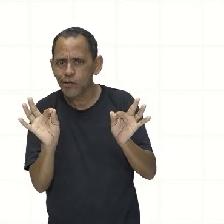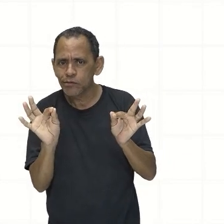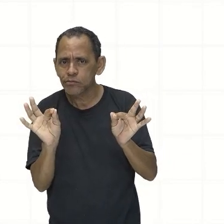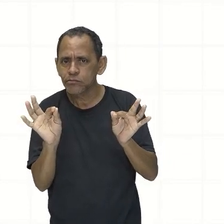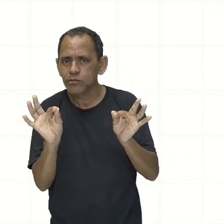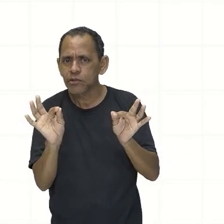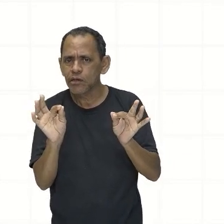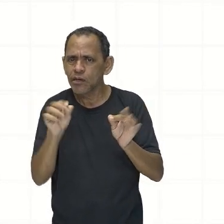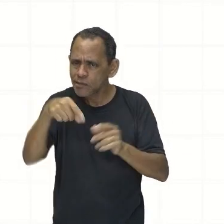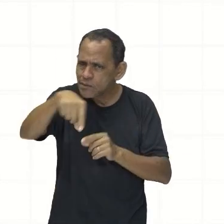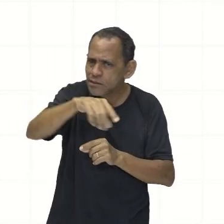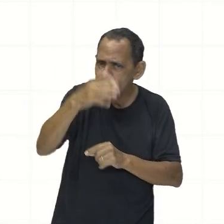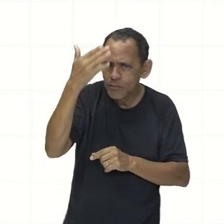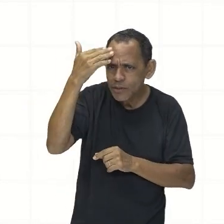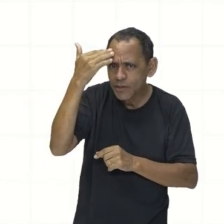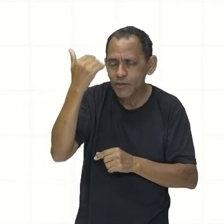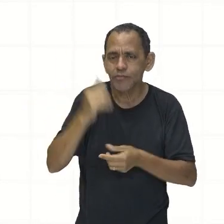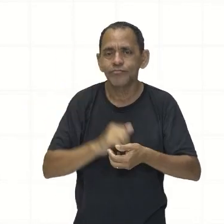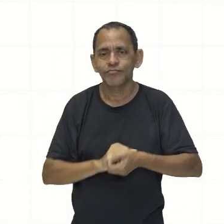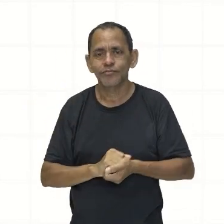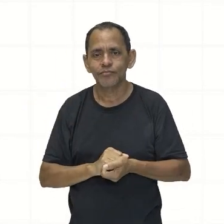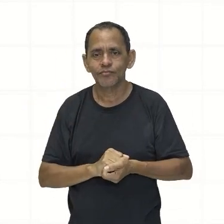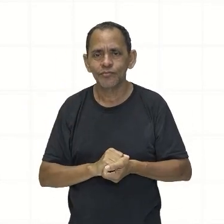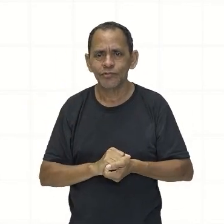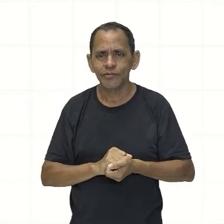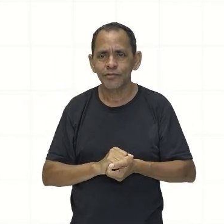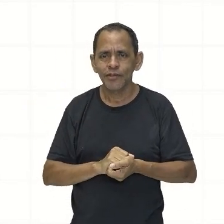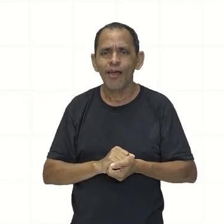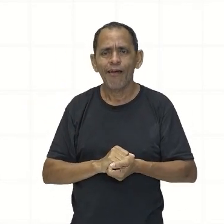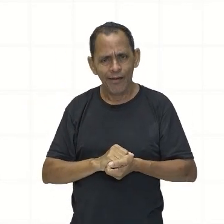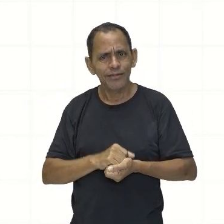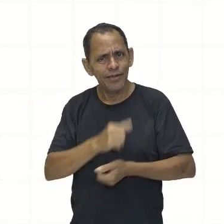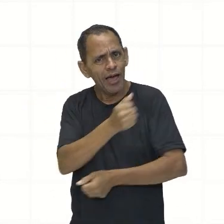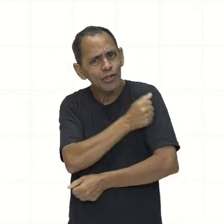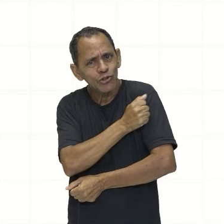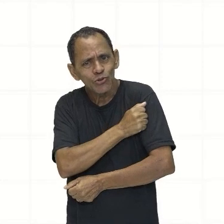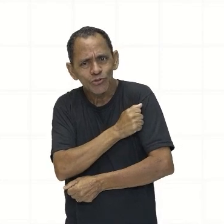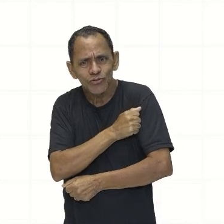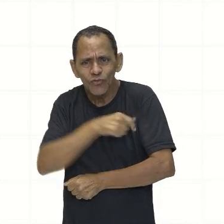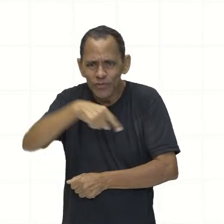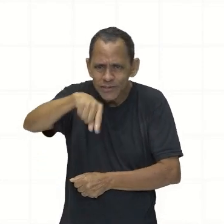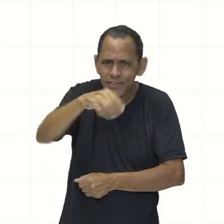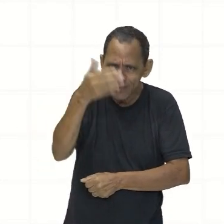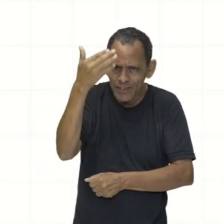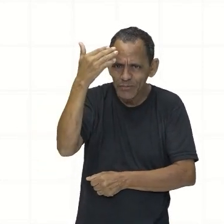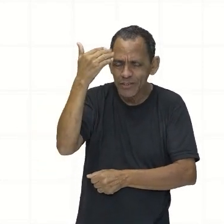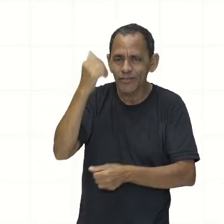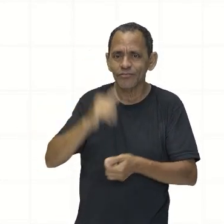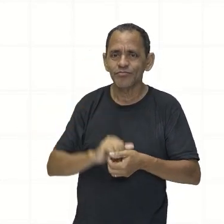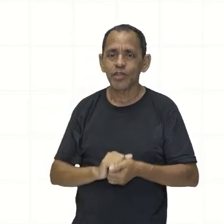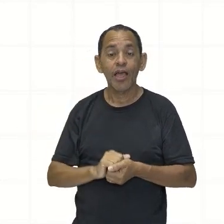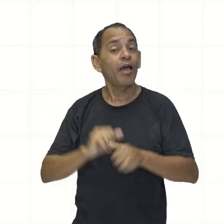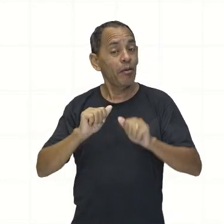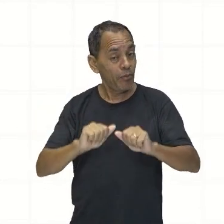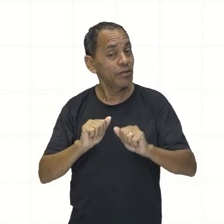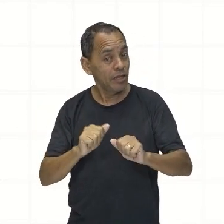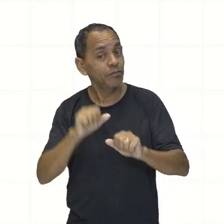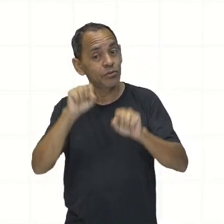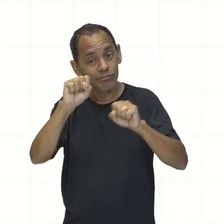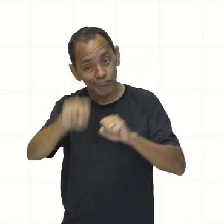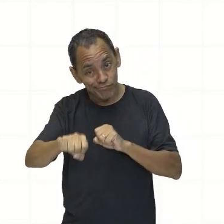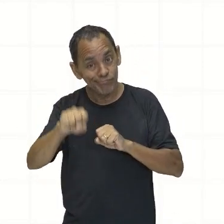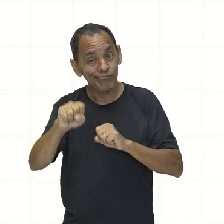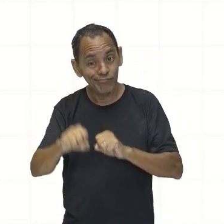disso? Hein, turma? Olha só, nós podemos descobrir, certo,